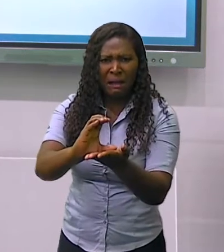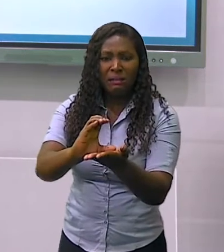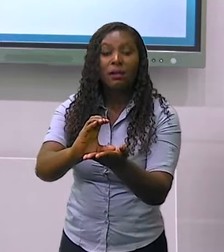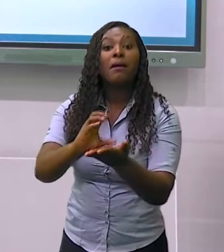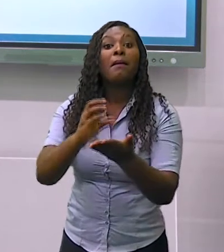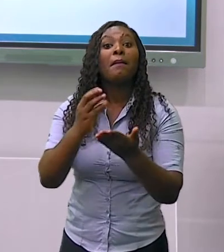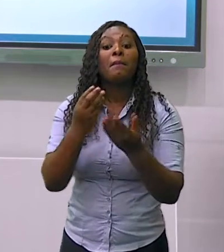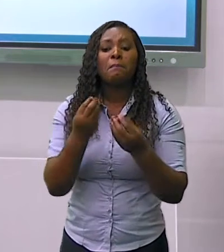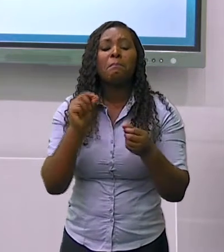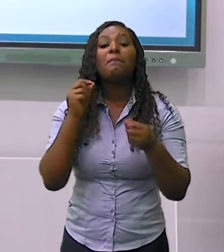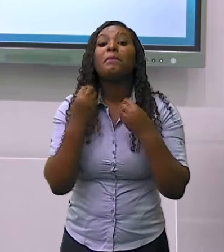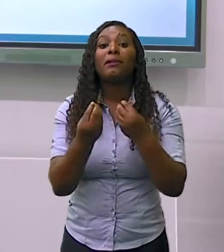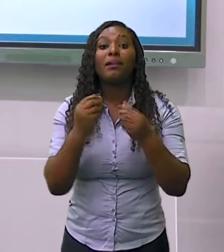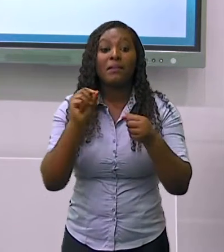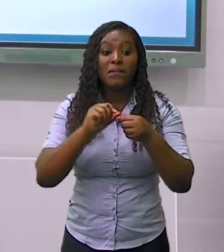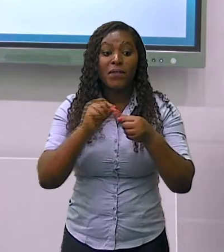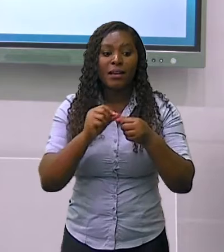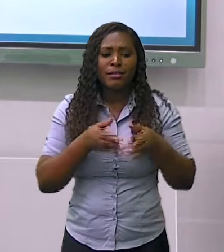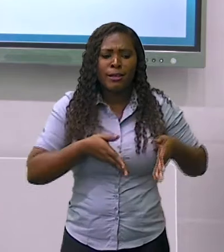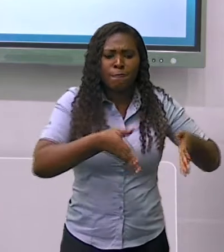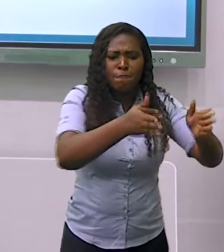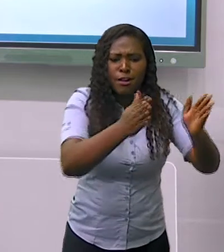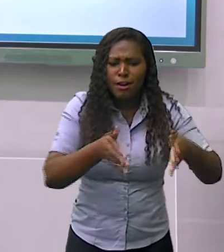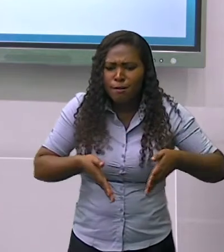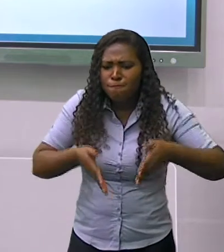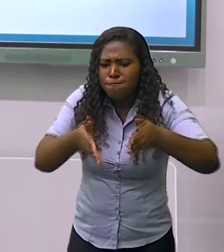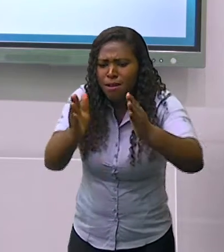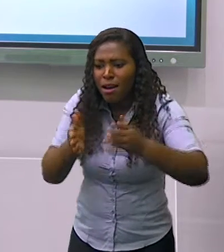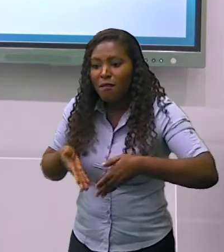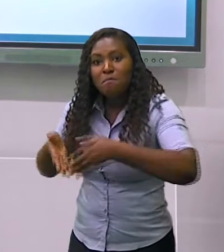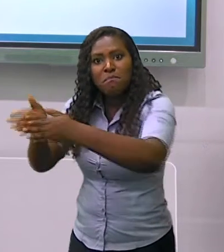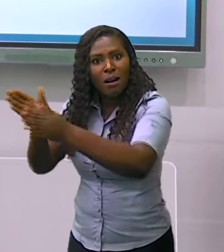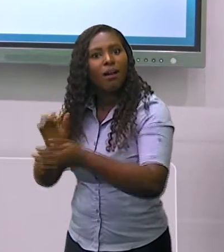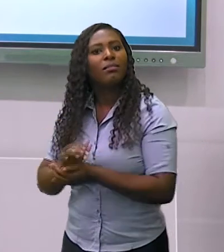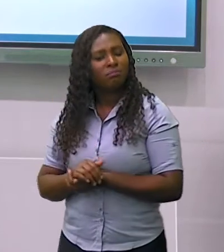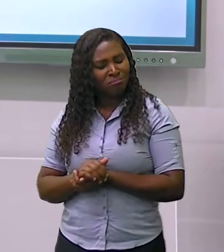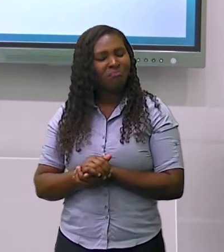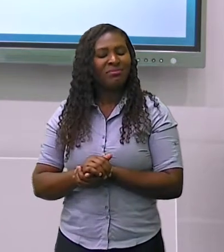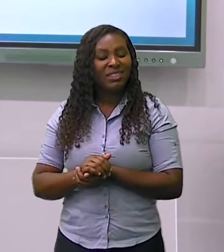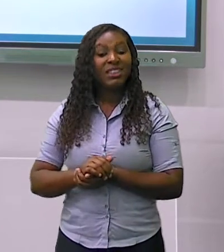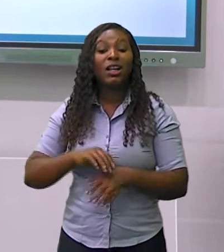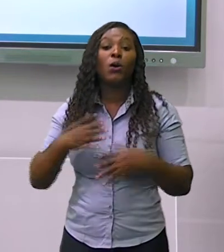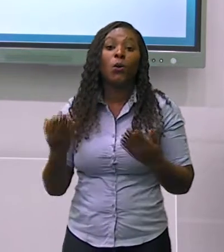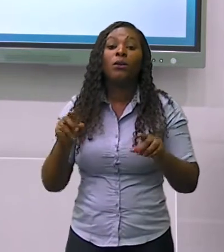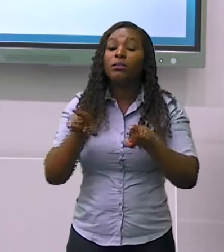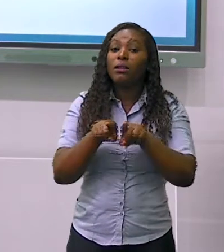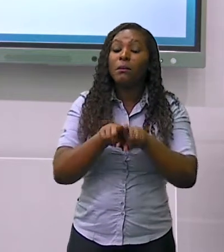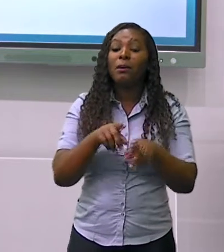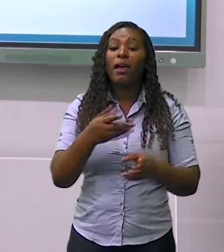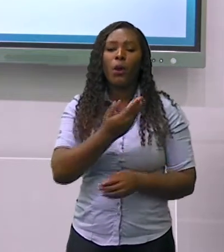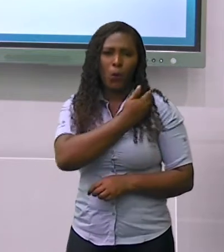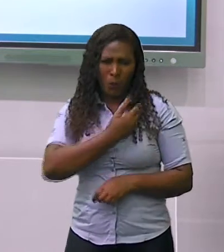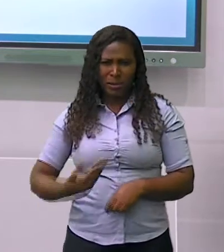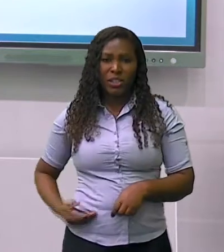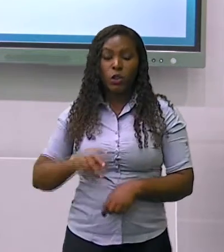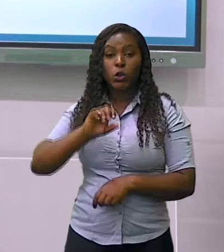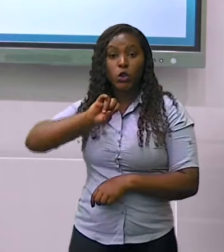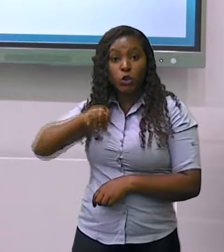Kubitschek, ao construir a capital Brasília, tornou-se um dos